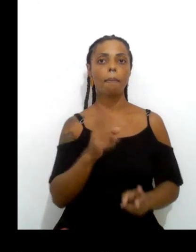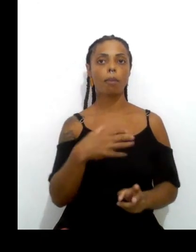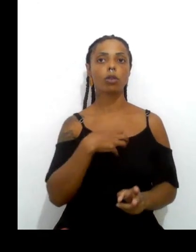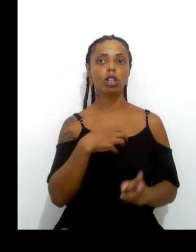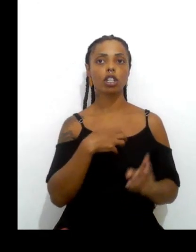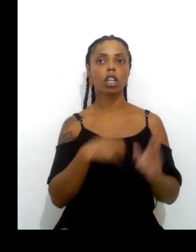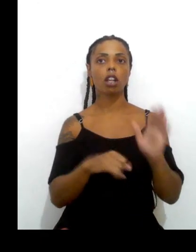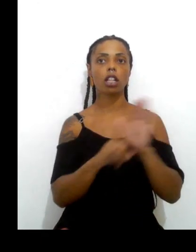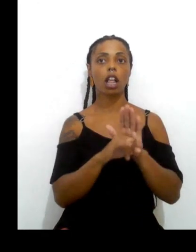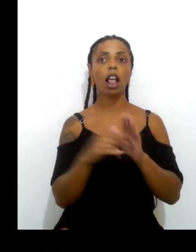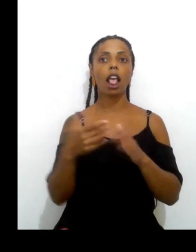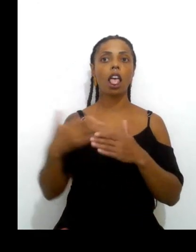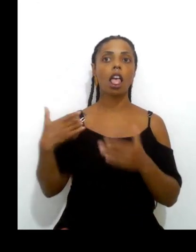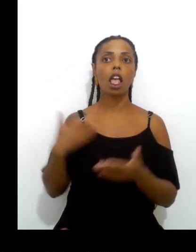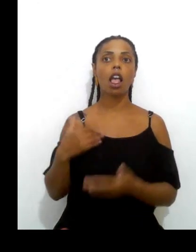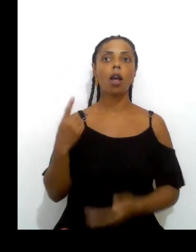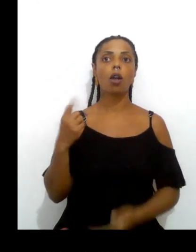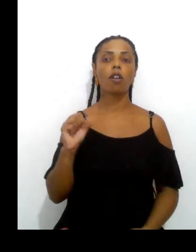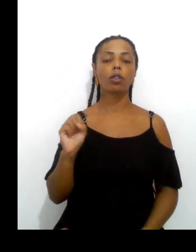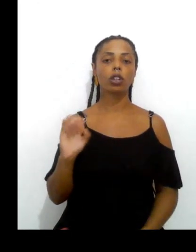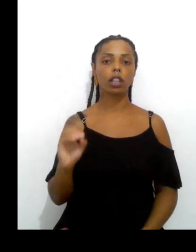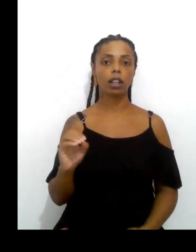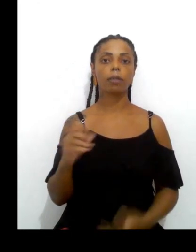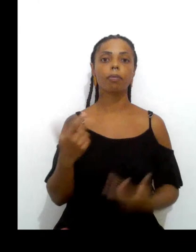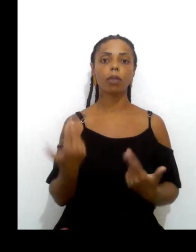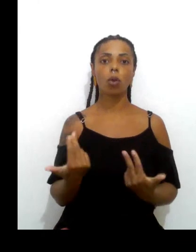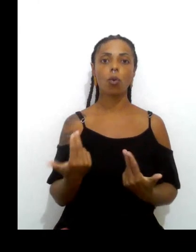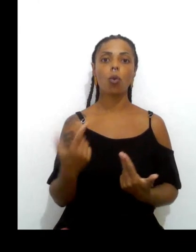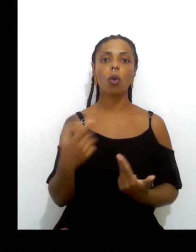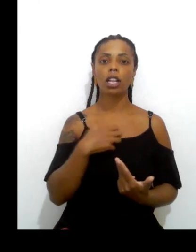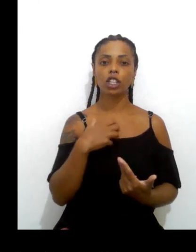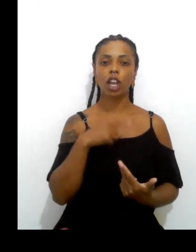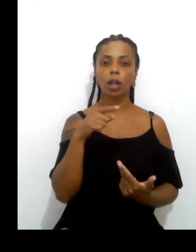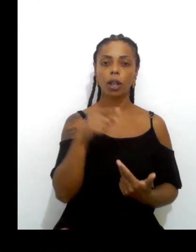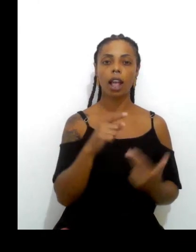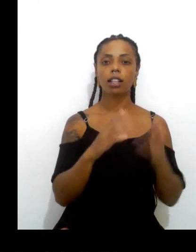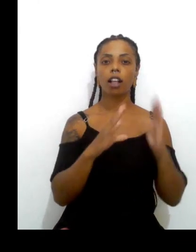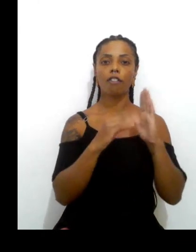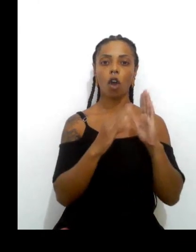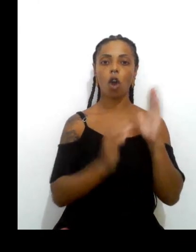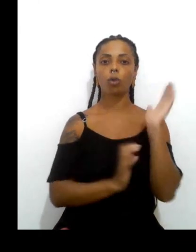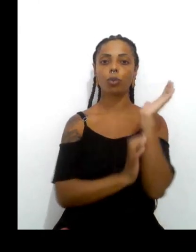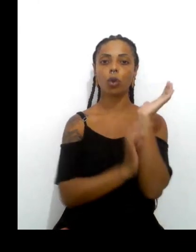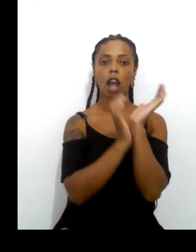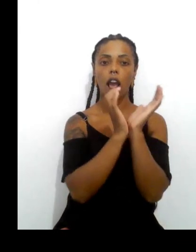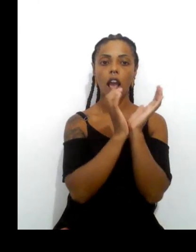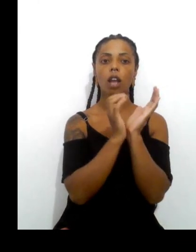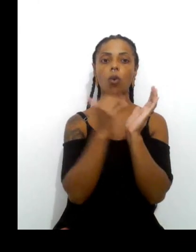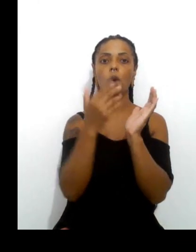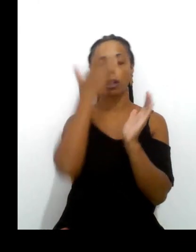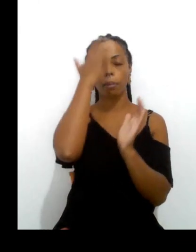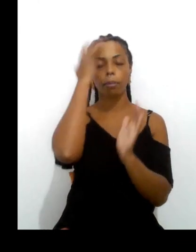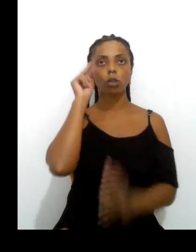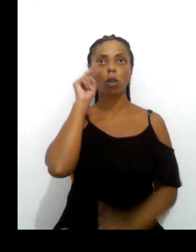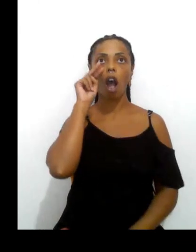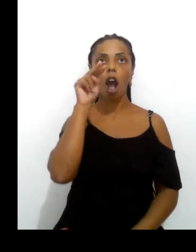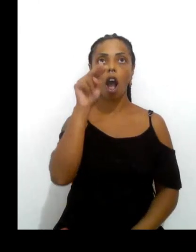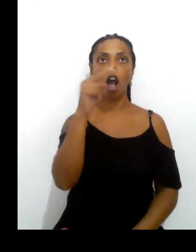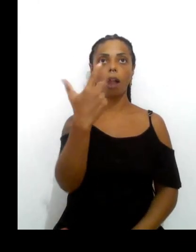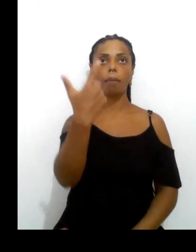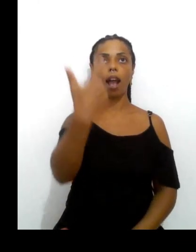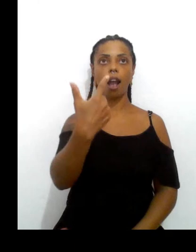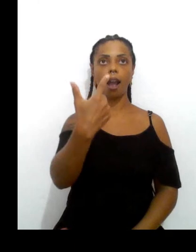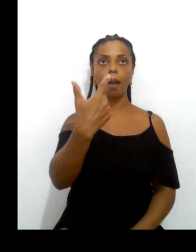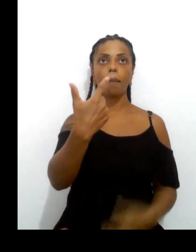observou o John tag essa fotografia burocrática exigia que a pessoa olhasse para a câmera Então os corpos